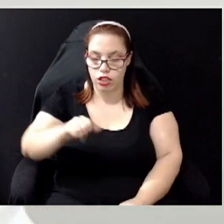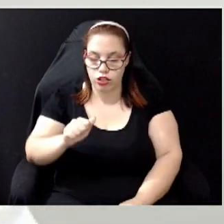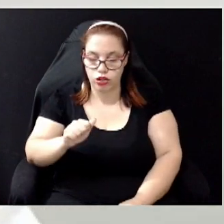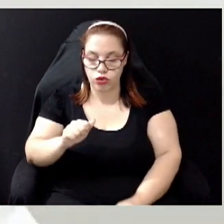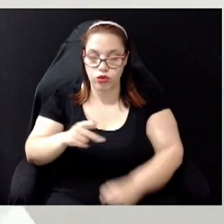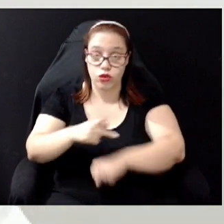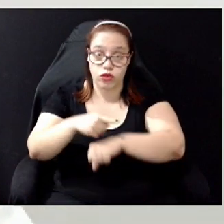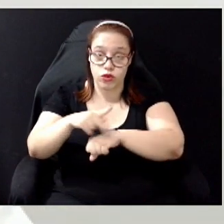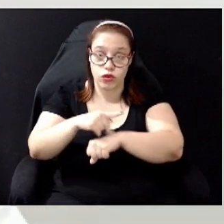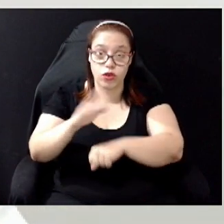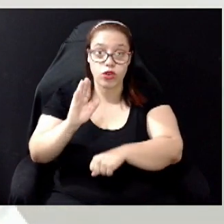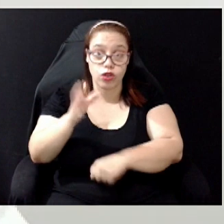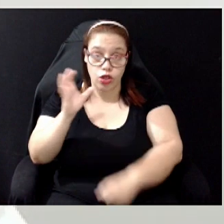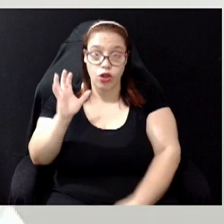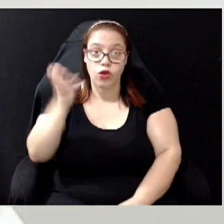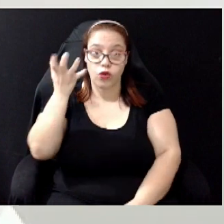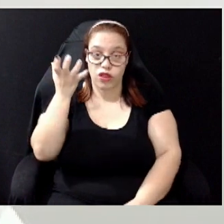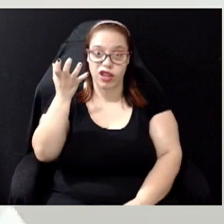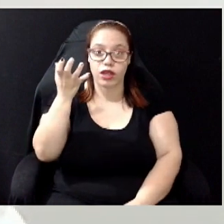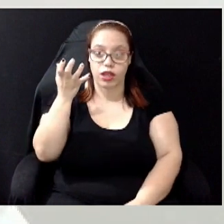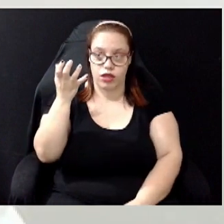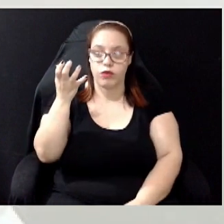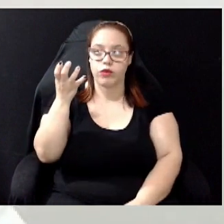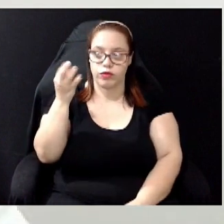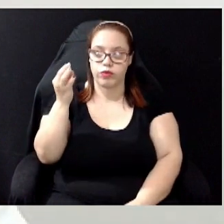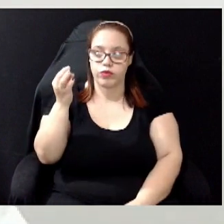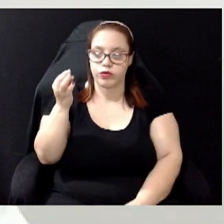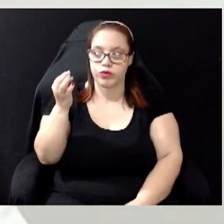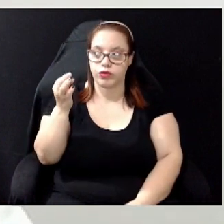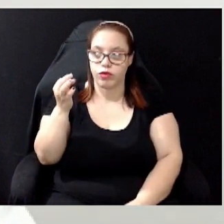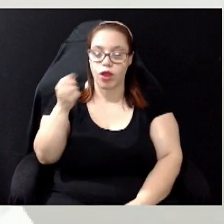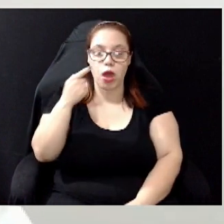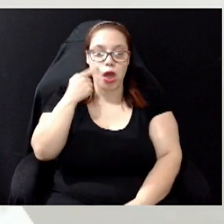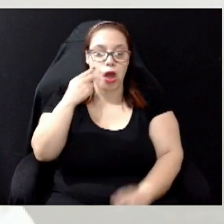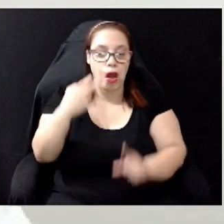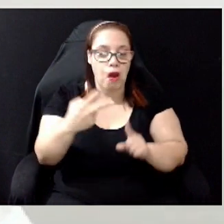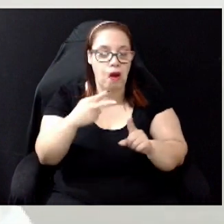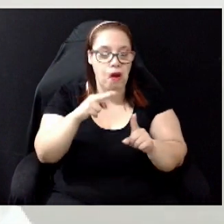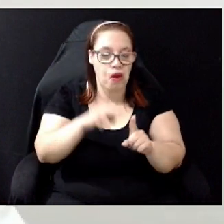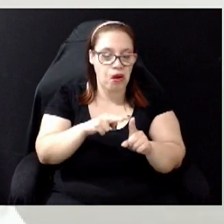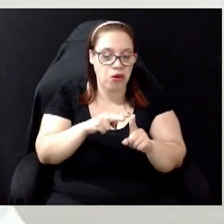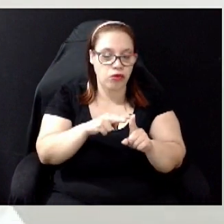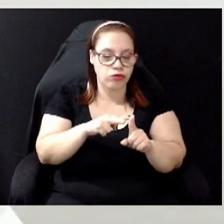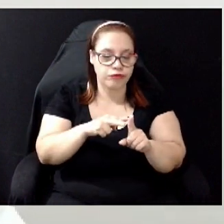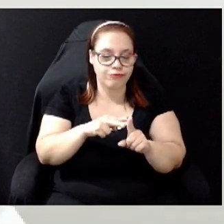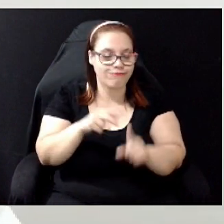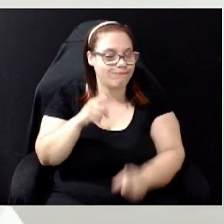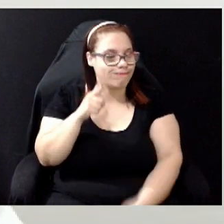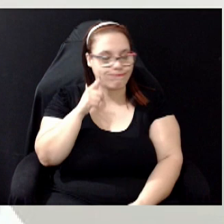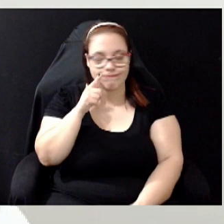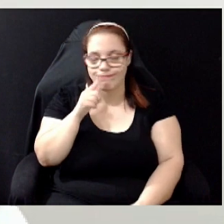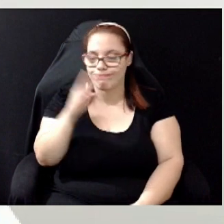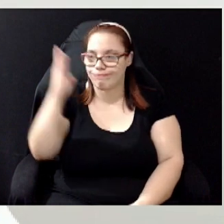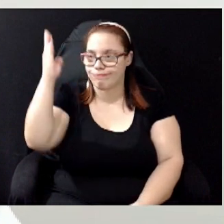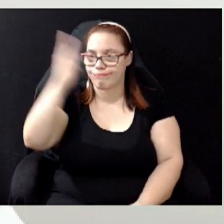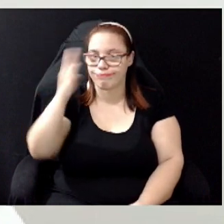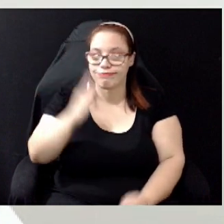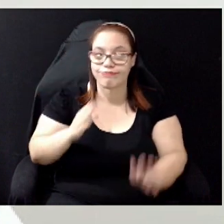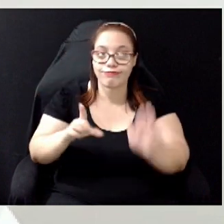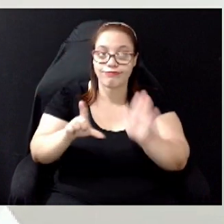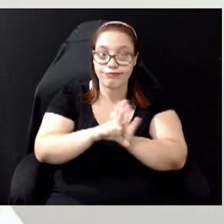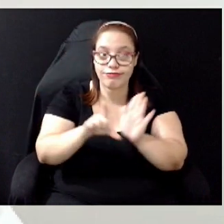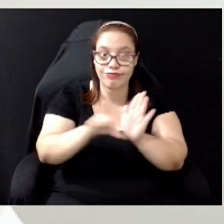ocorre, alguns outros países já ocorre isso daí. E isso é uma visão. Hoje a gente não consegue no Brasil ainda, porque nós não temos